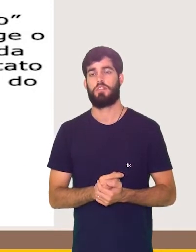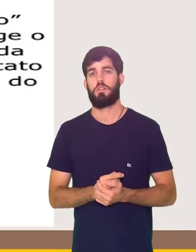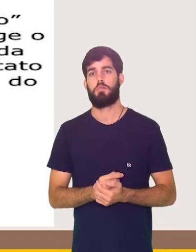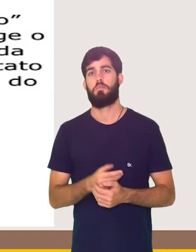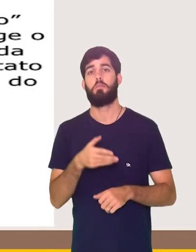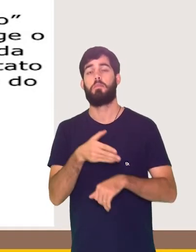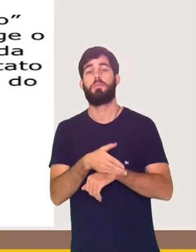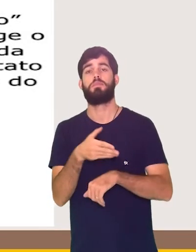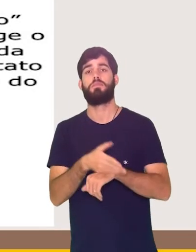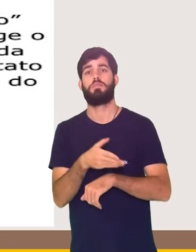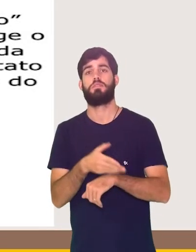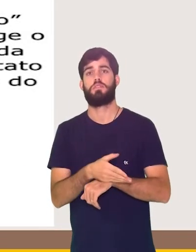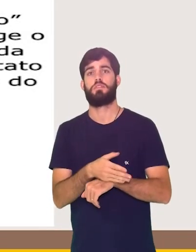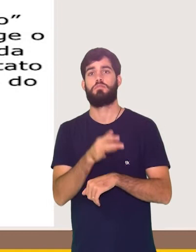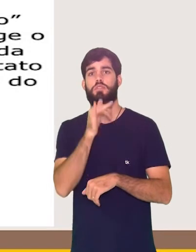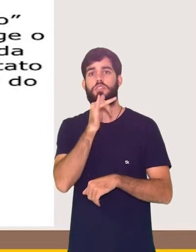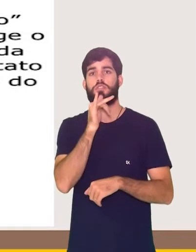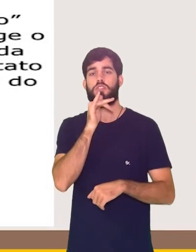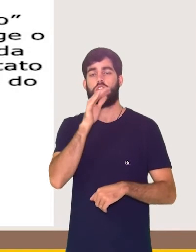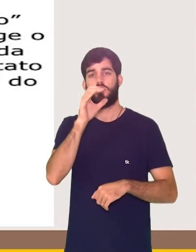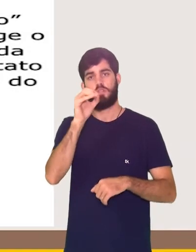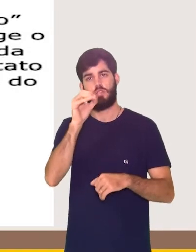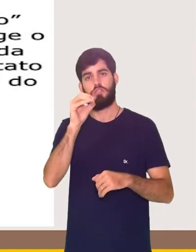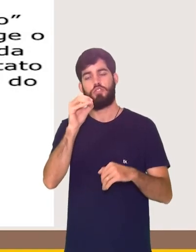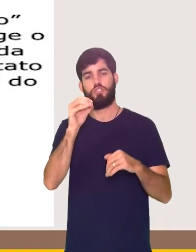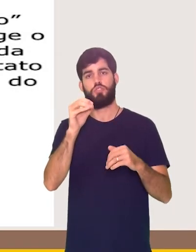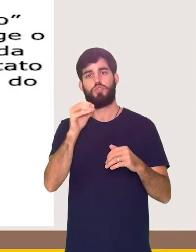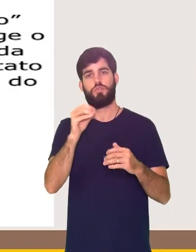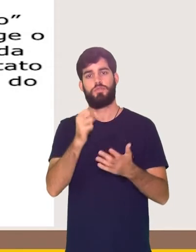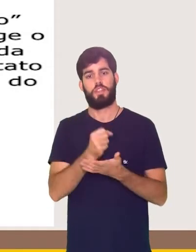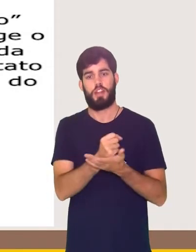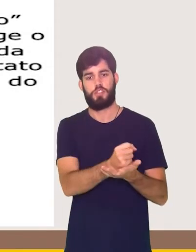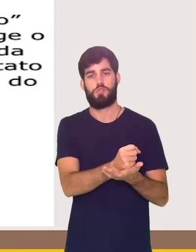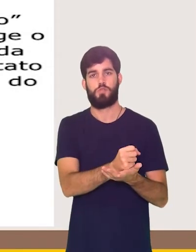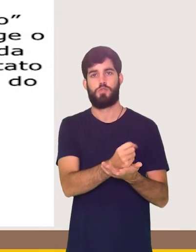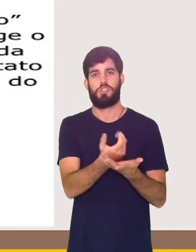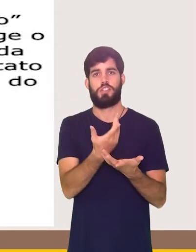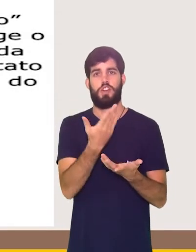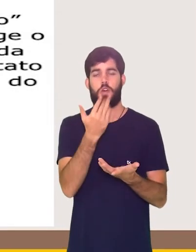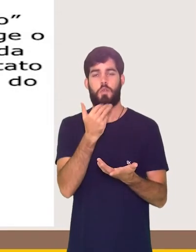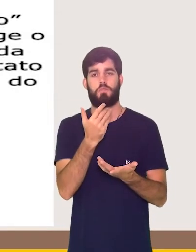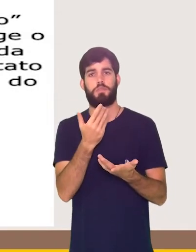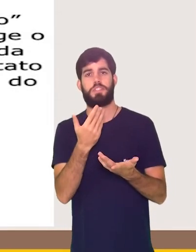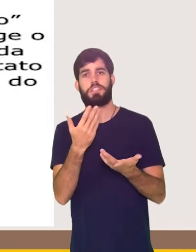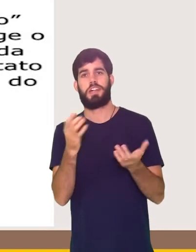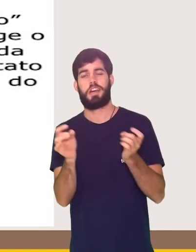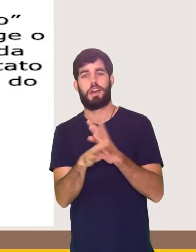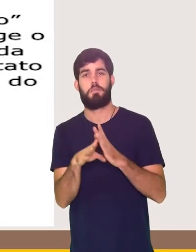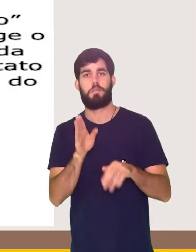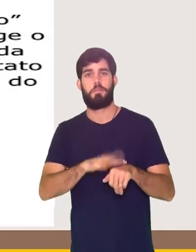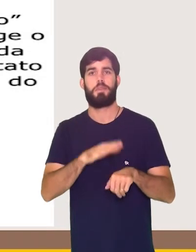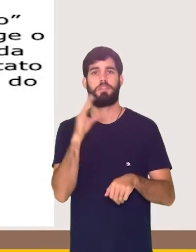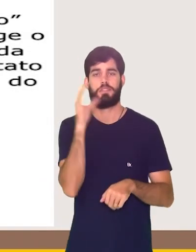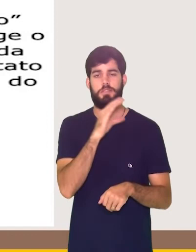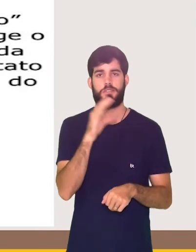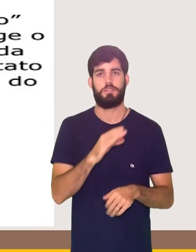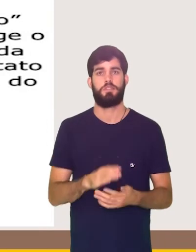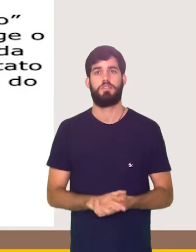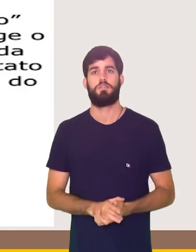das reações de decomposição dos alimentos, além de ser essencial para o metabolismo do